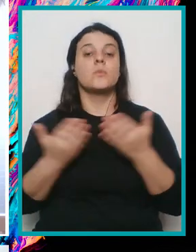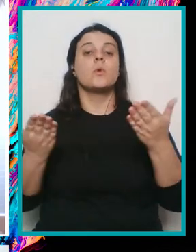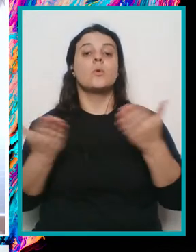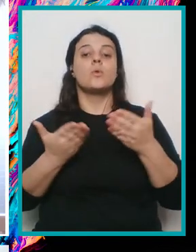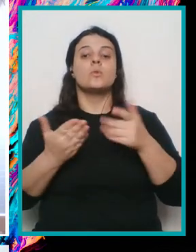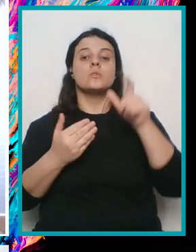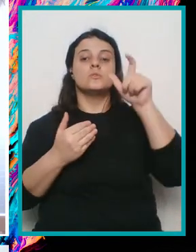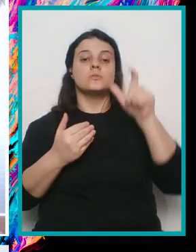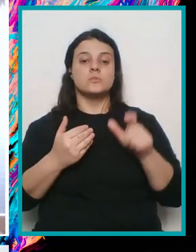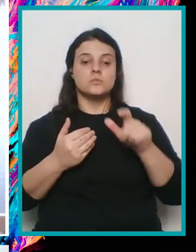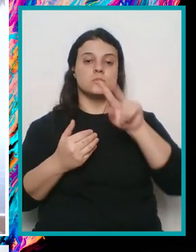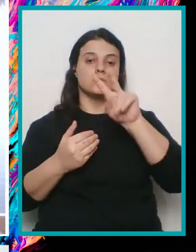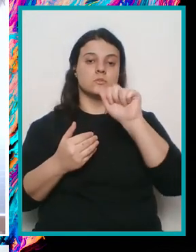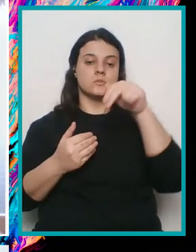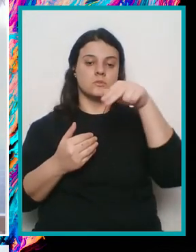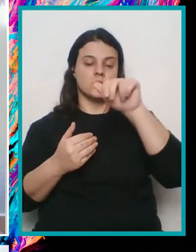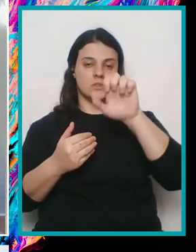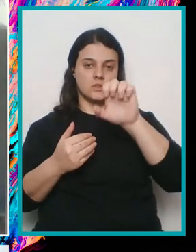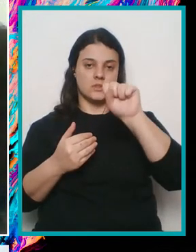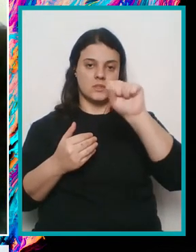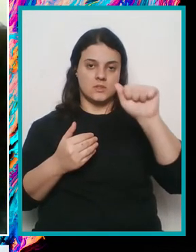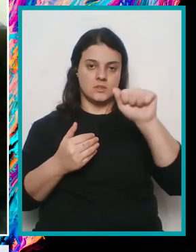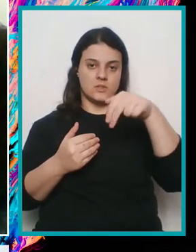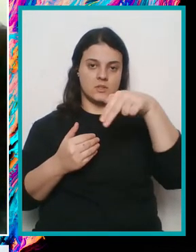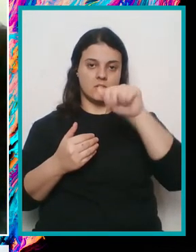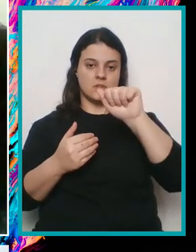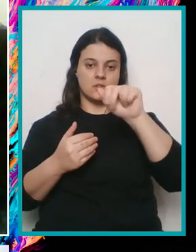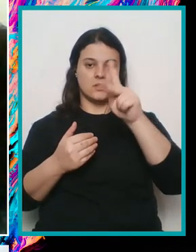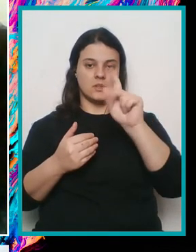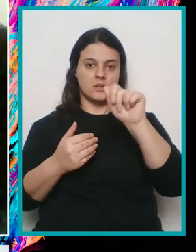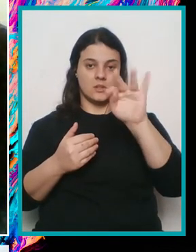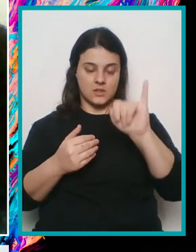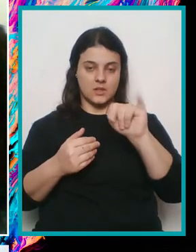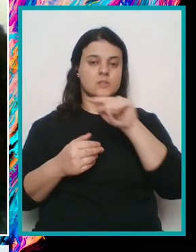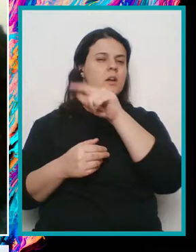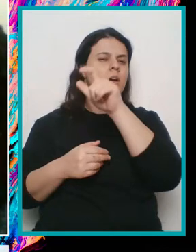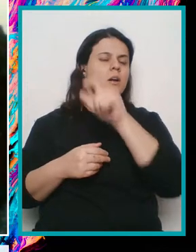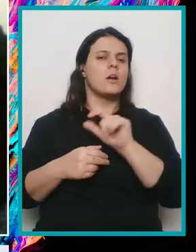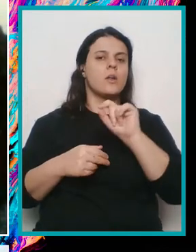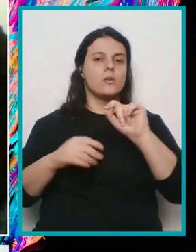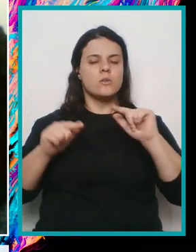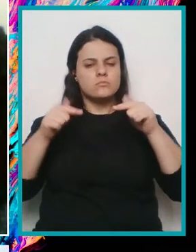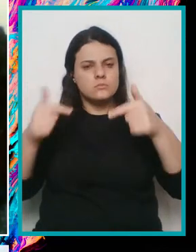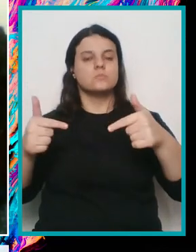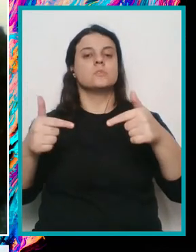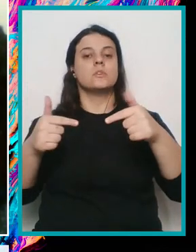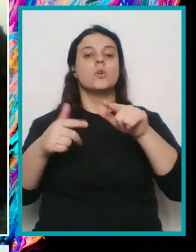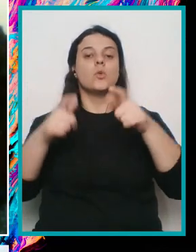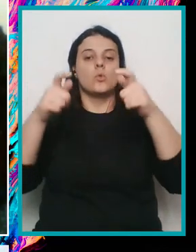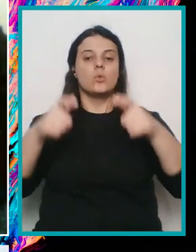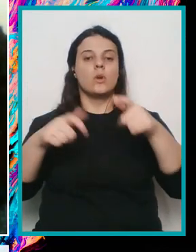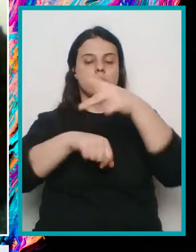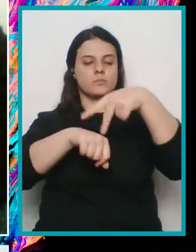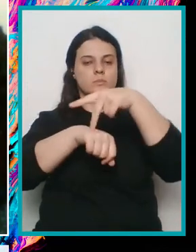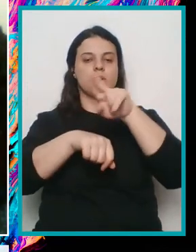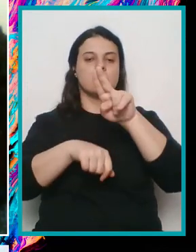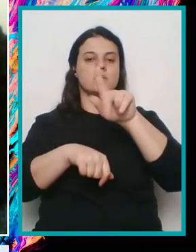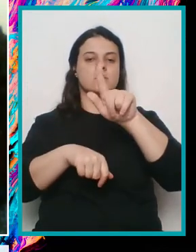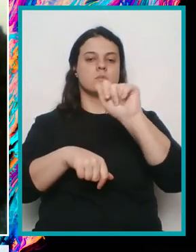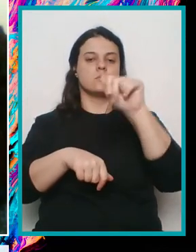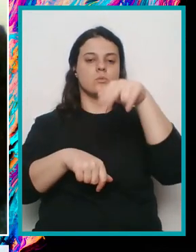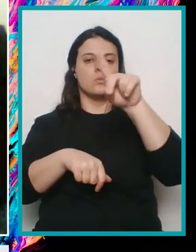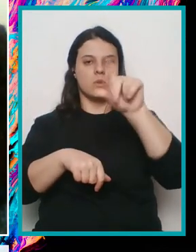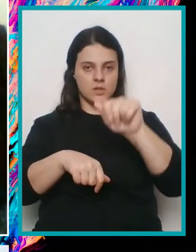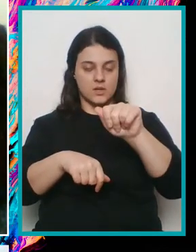presença de Vanessa Nakate e Paloma. Vanessa é uma jovem ativista por justiça climática na Uganda e por meses protestou sozinha em